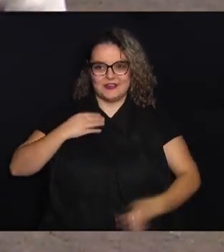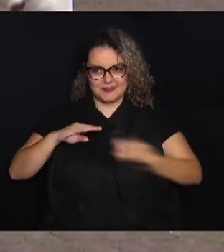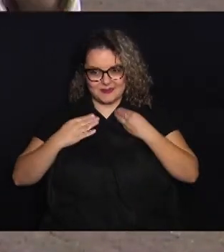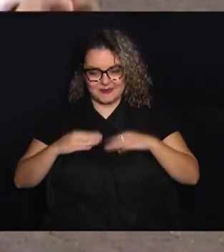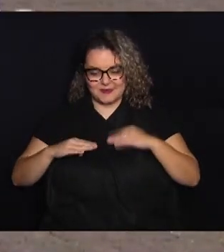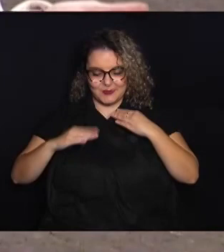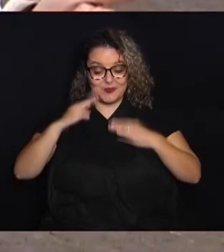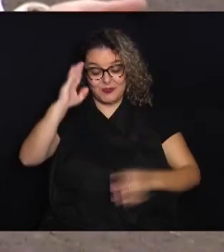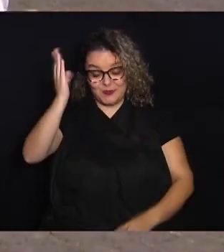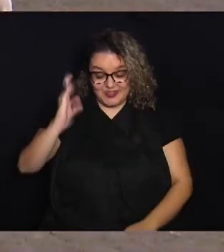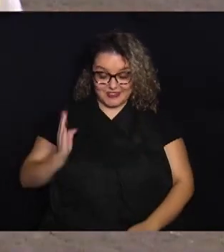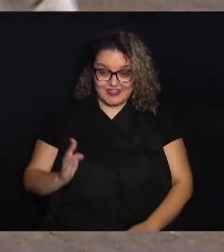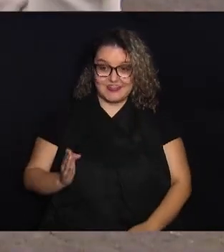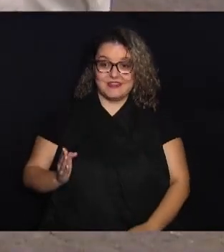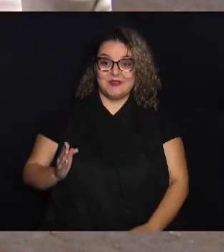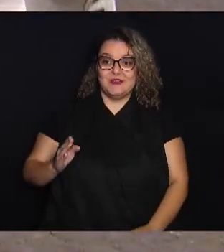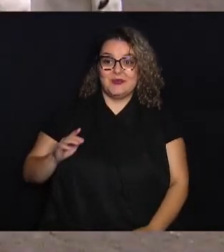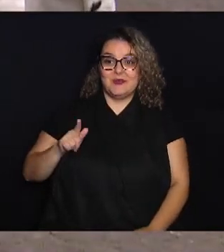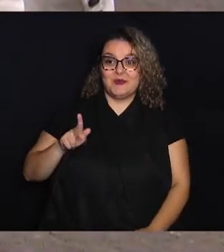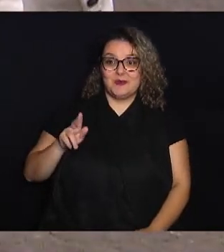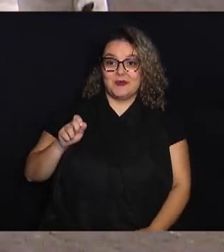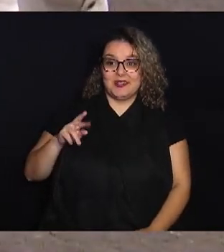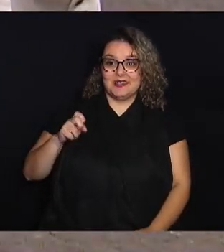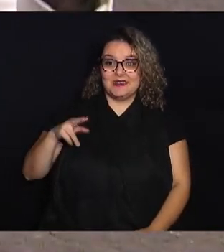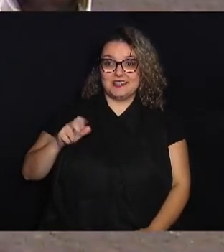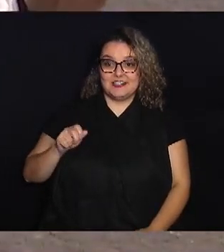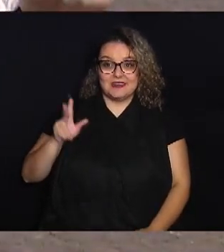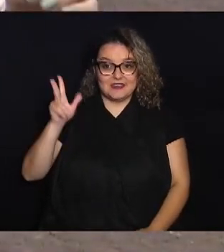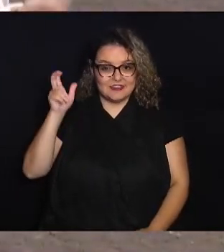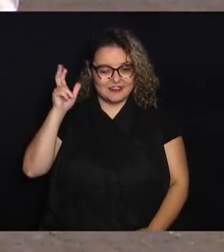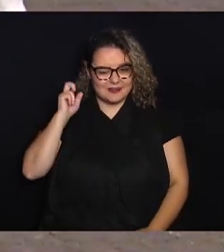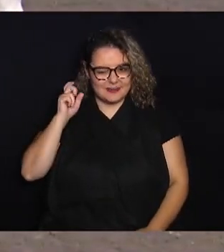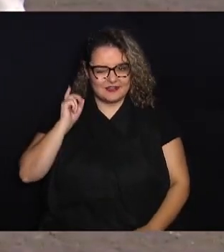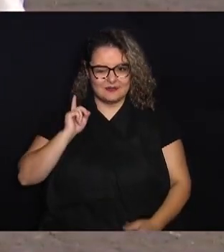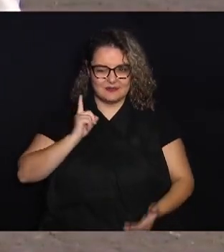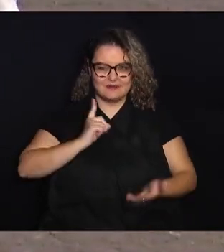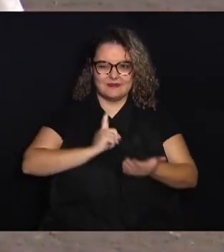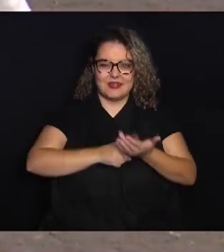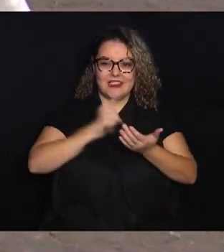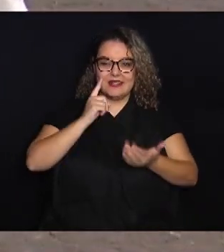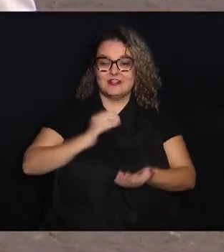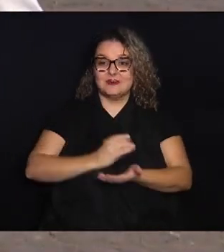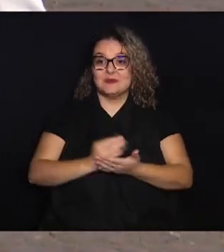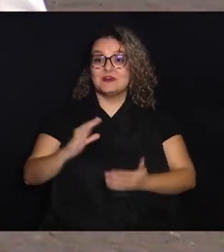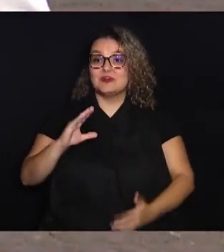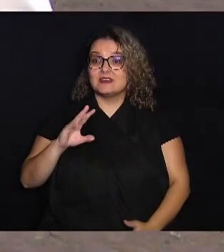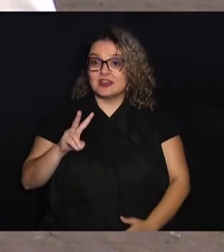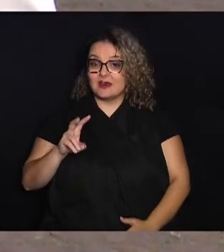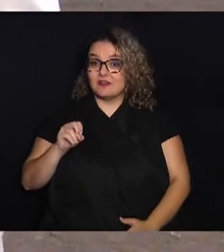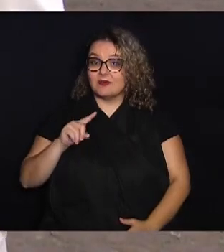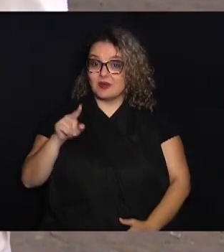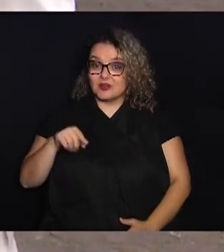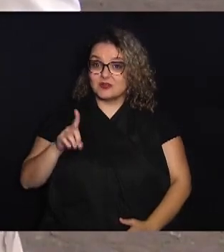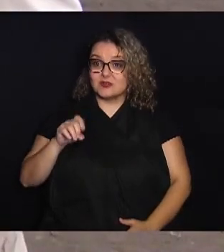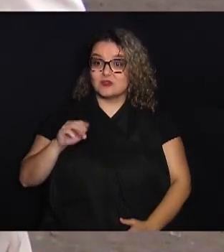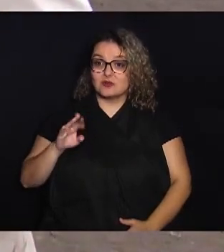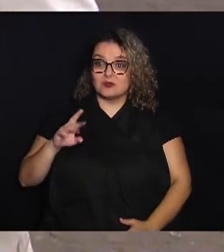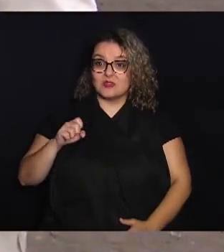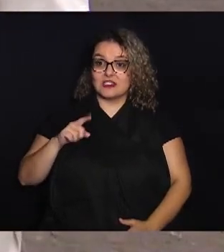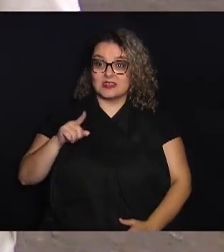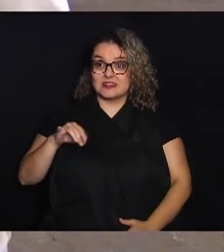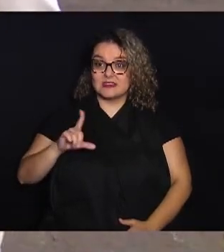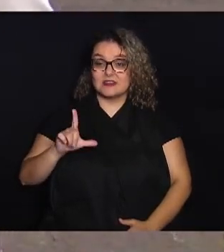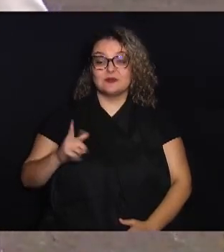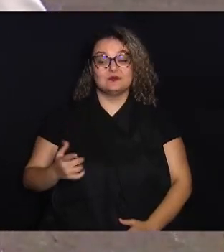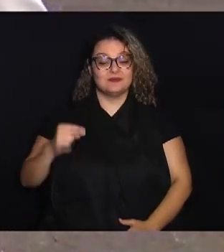Guarani. Quem nunca, né, ouviu aquela batidinha marcante ali no começo da Voz do Brasil? Então é isso, a gente está aqui